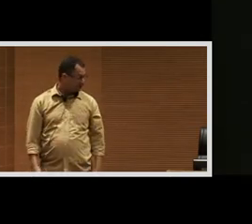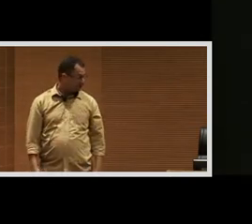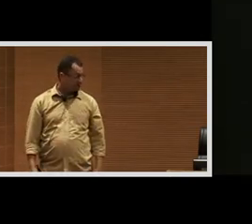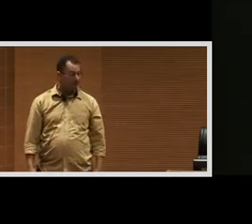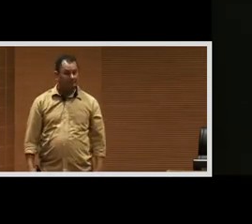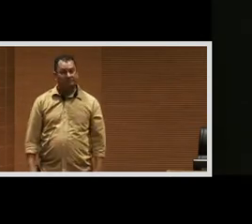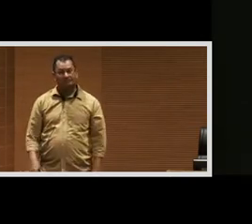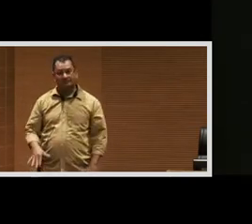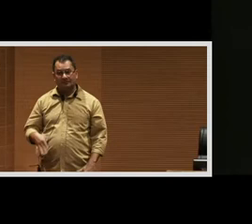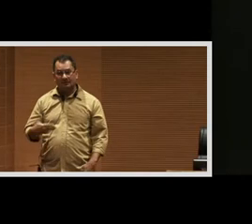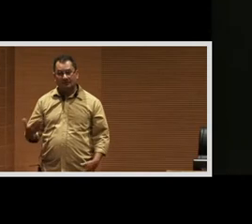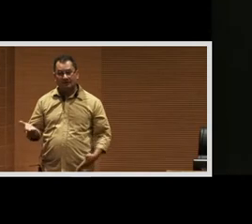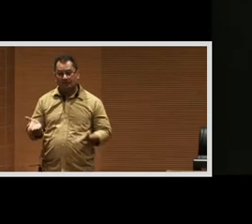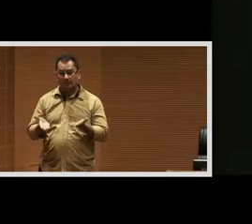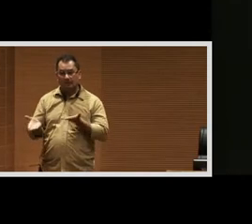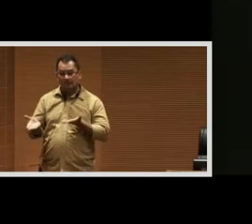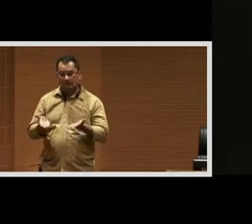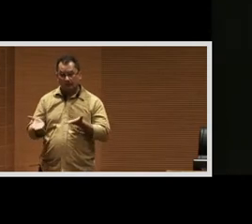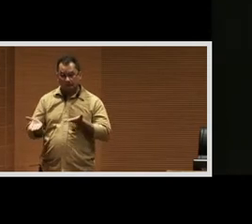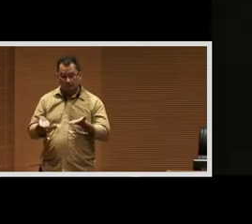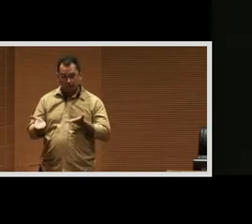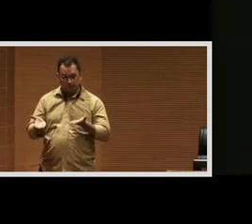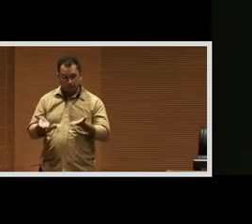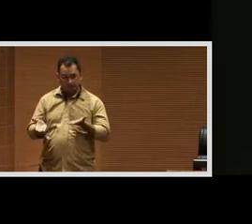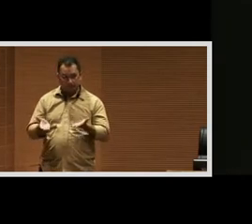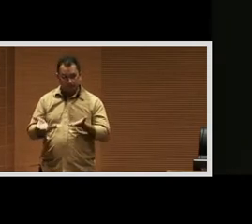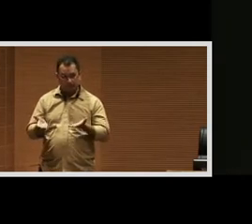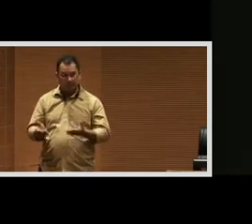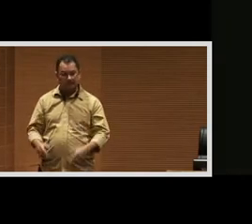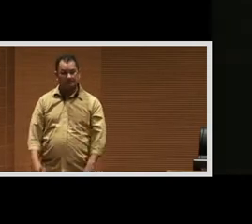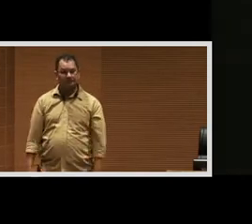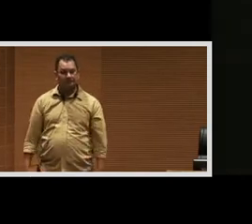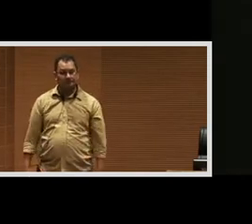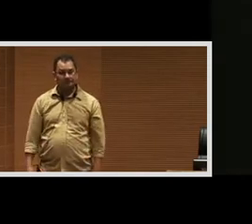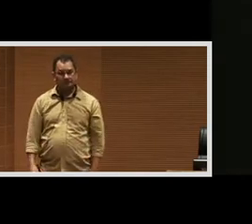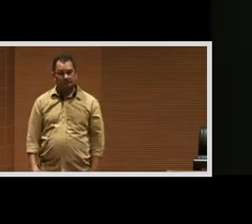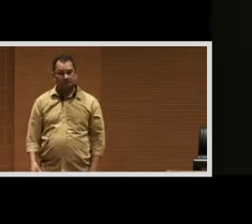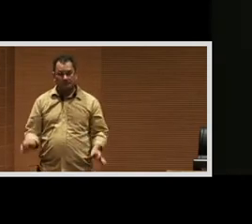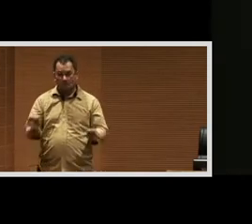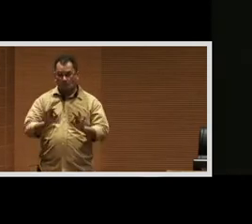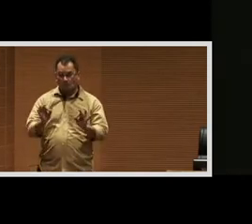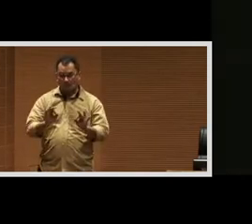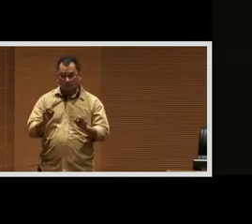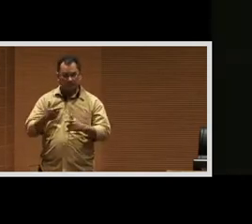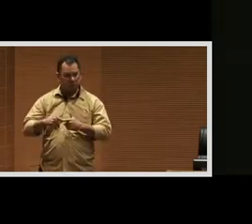Bom, a consulta, anamnese e exame físico sem nenhuma alteração,